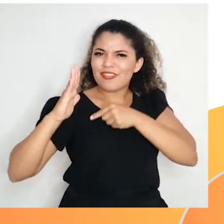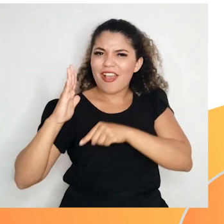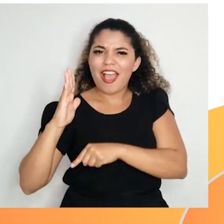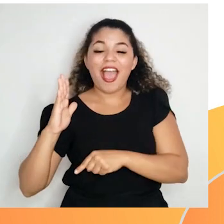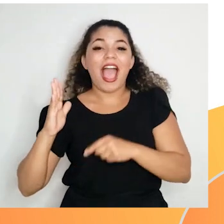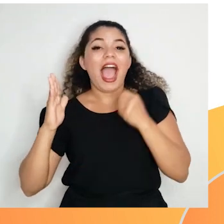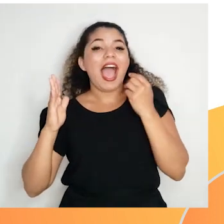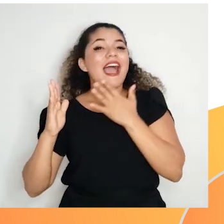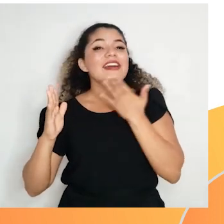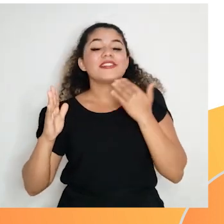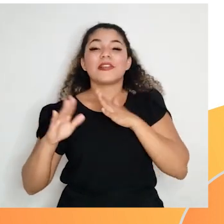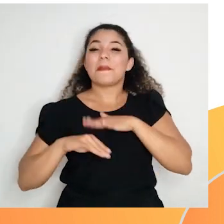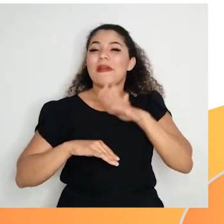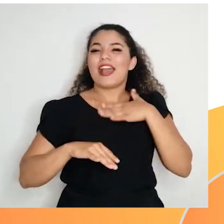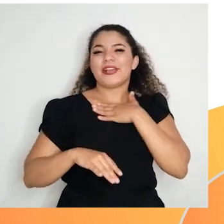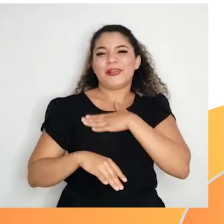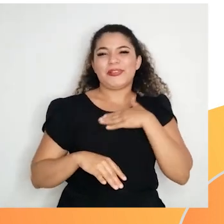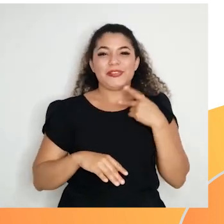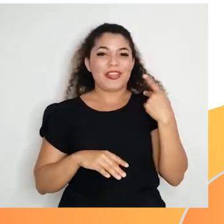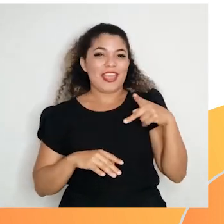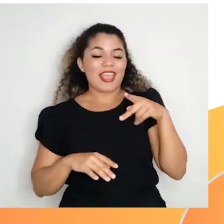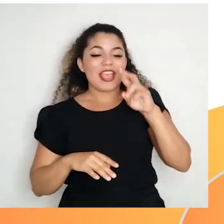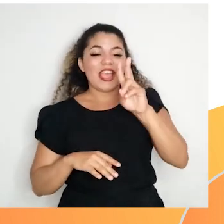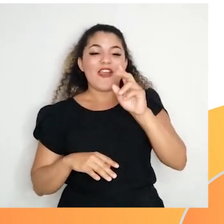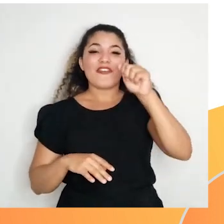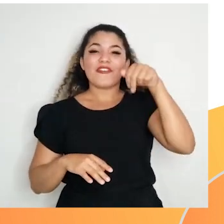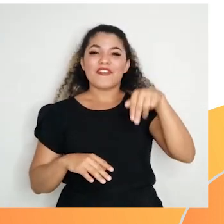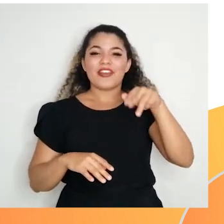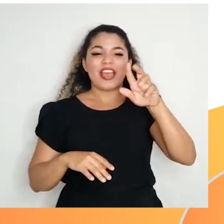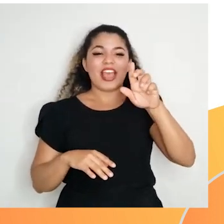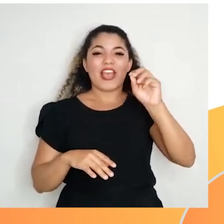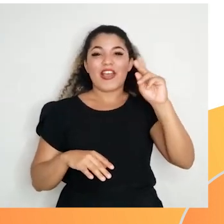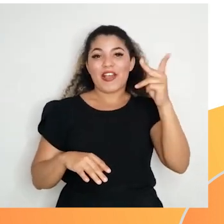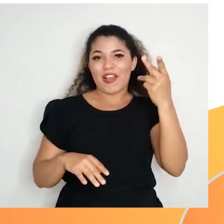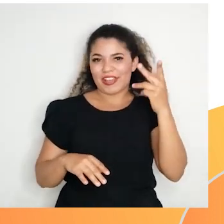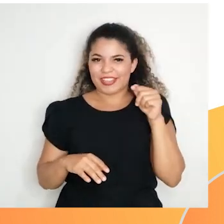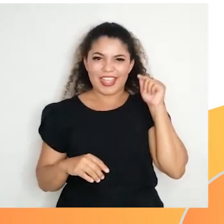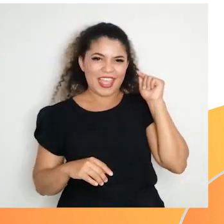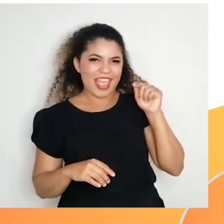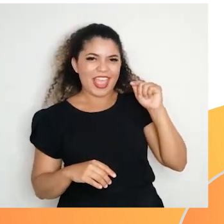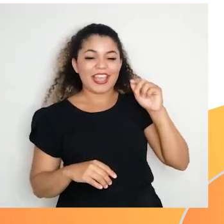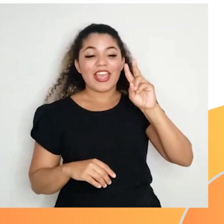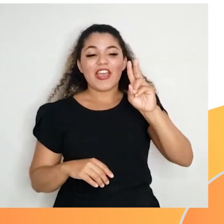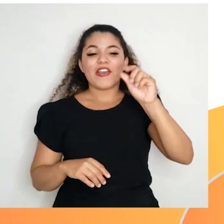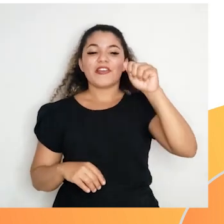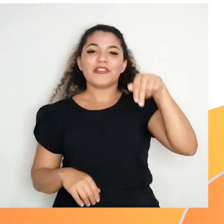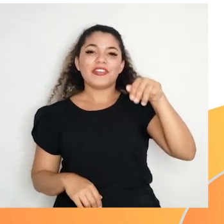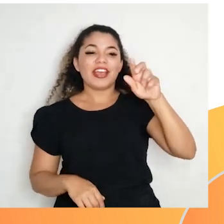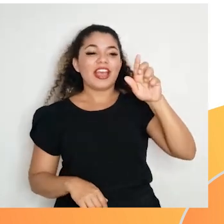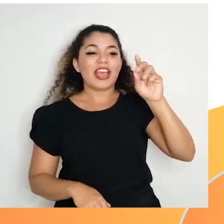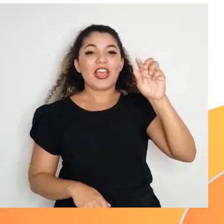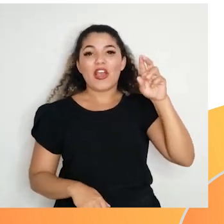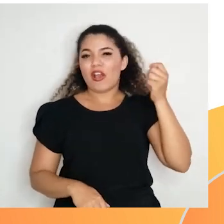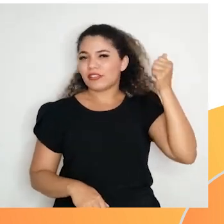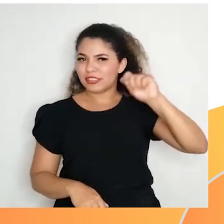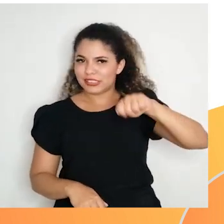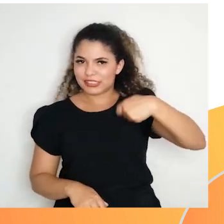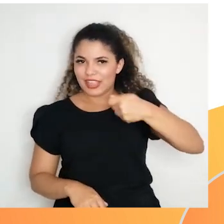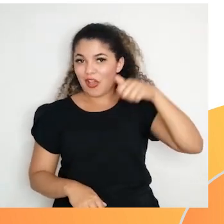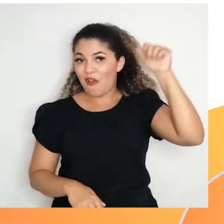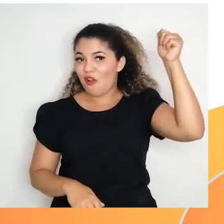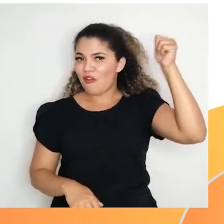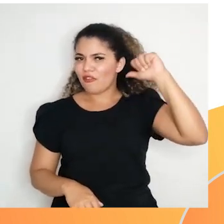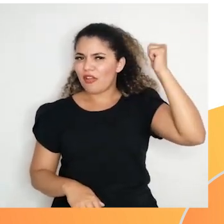das cores favoritas de Van Gogh quando ele estava feliz? Ele, Van Gogh. Mas afinal